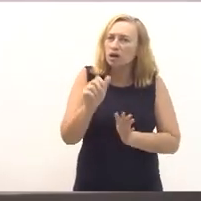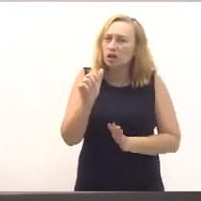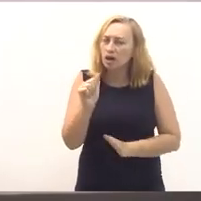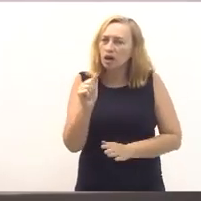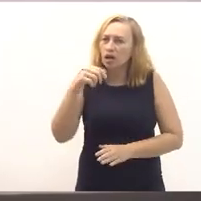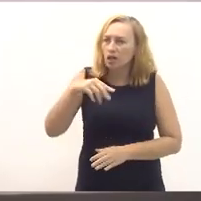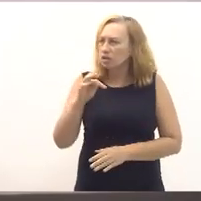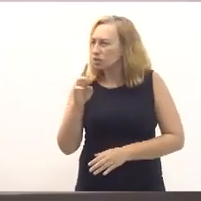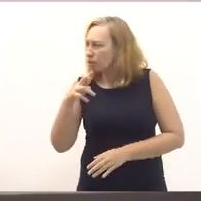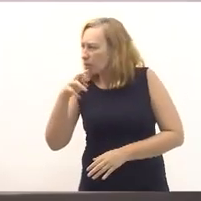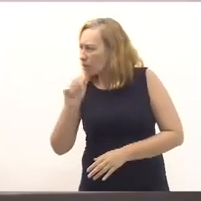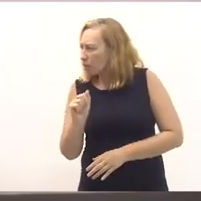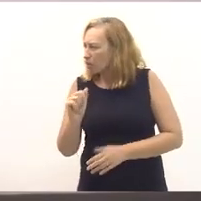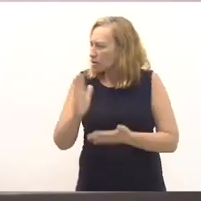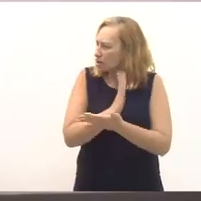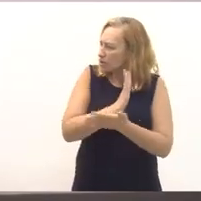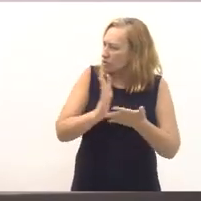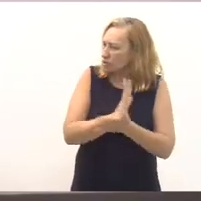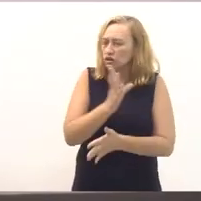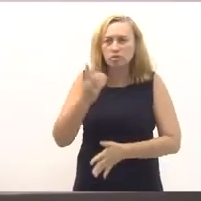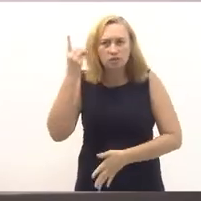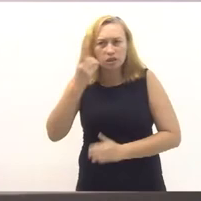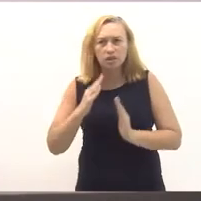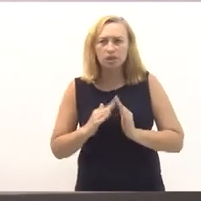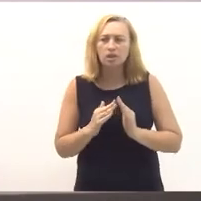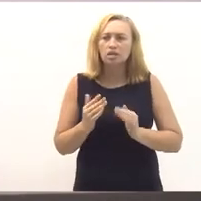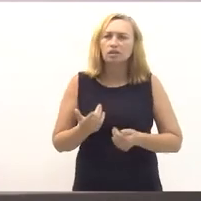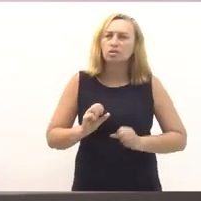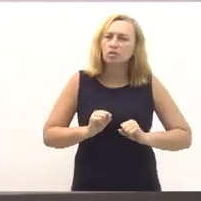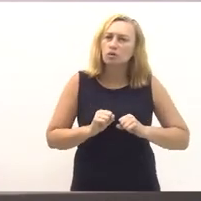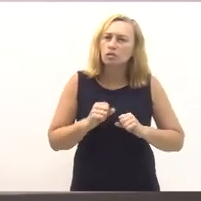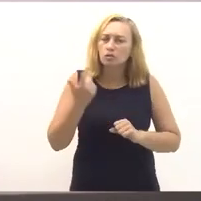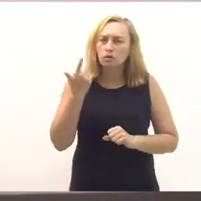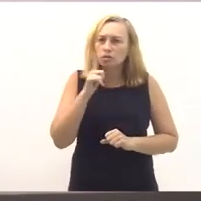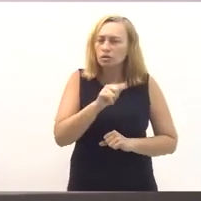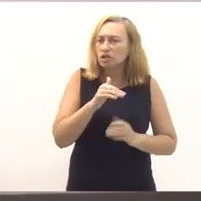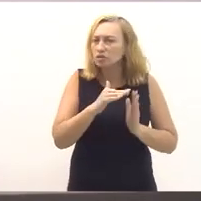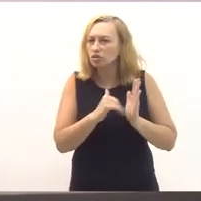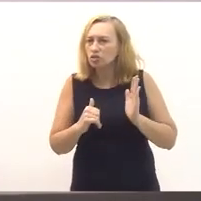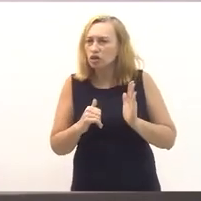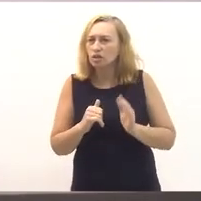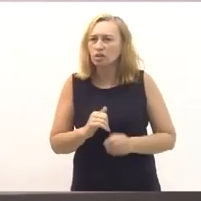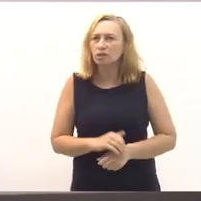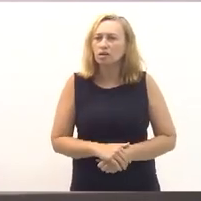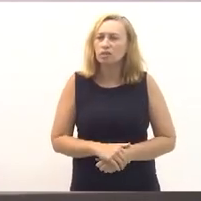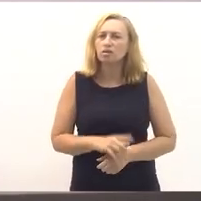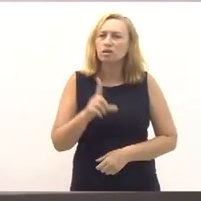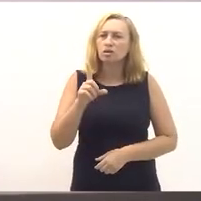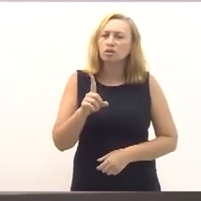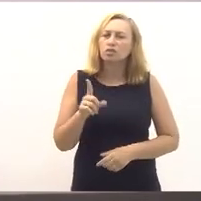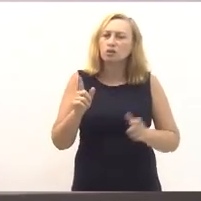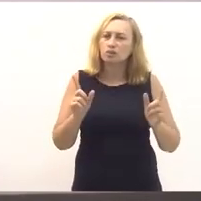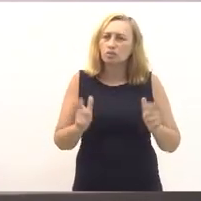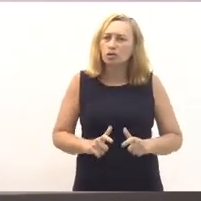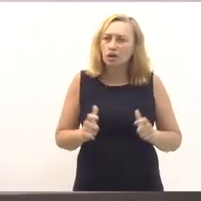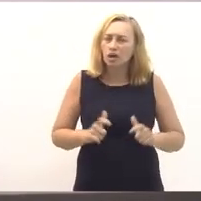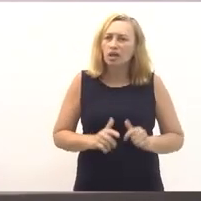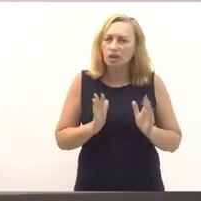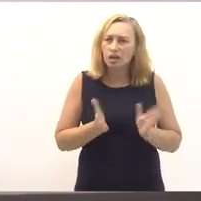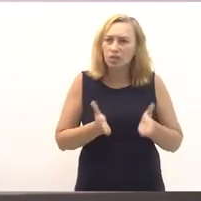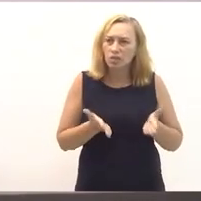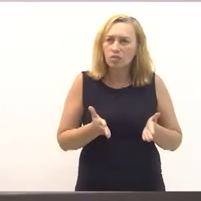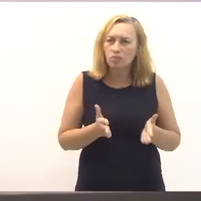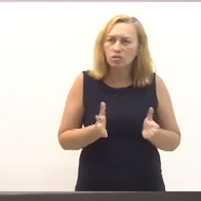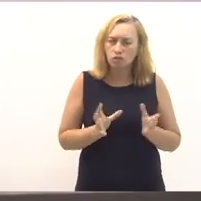região alguns deputados aqui da casa e a gente Oi Nilson do dops e agora